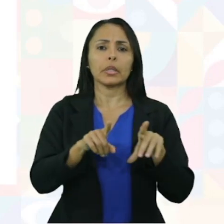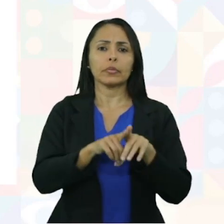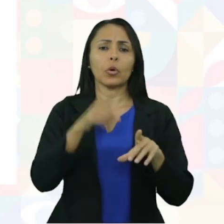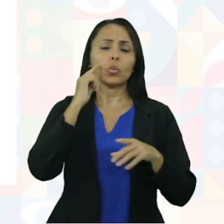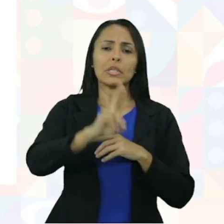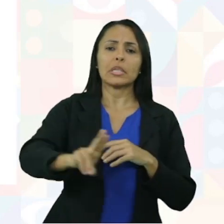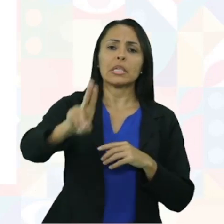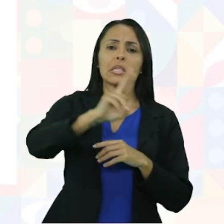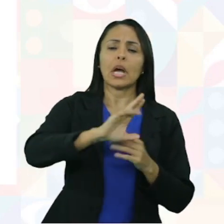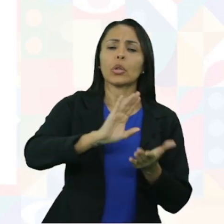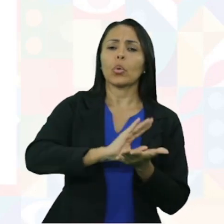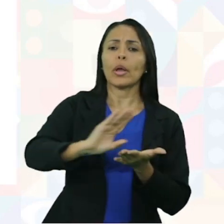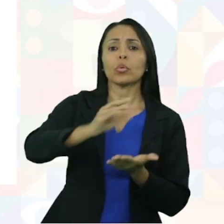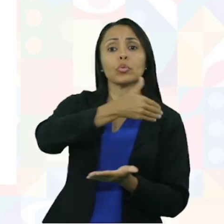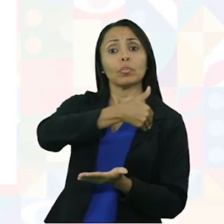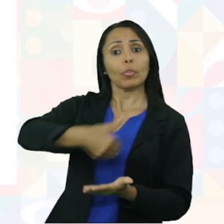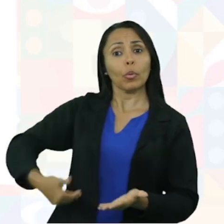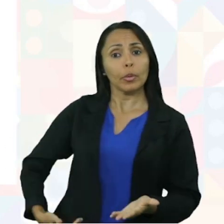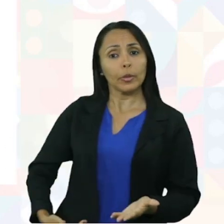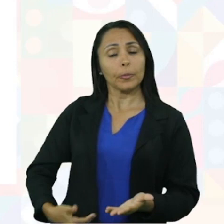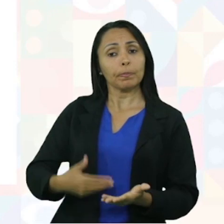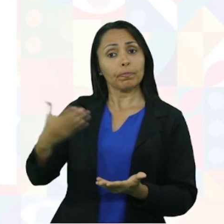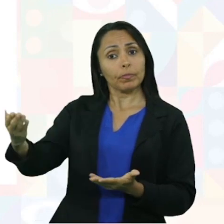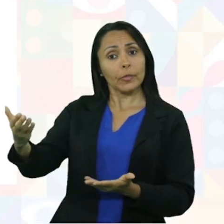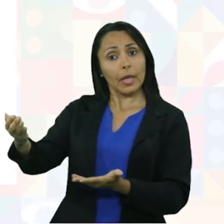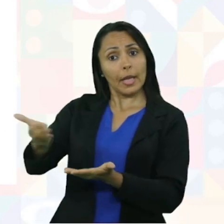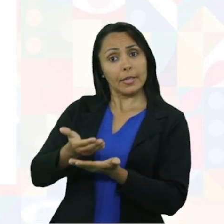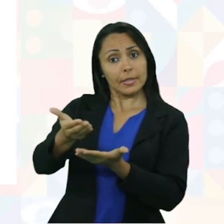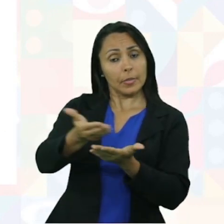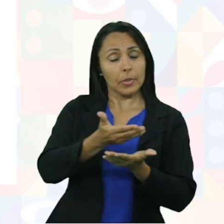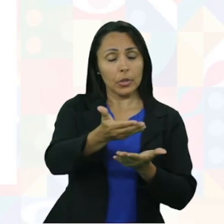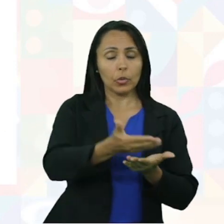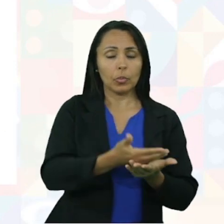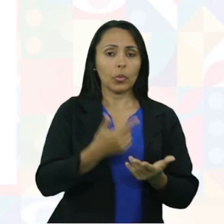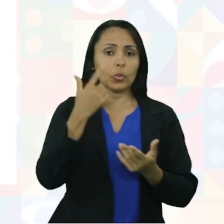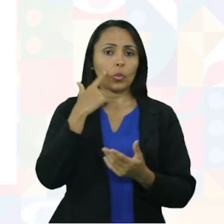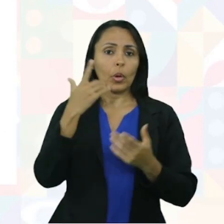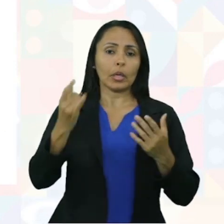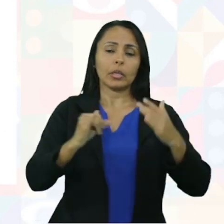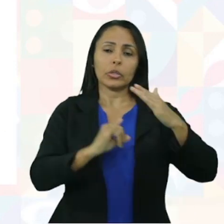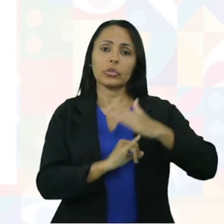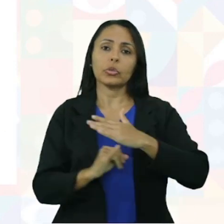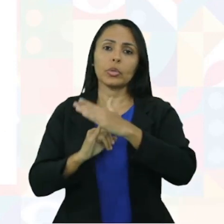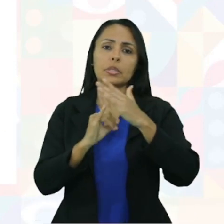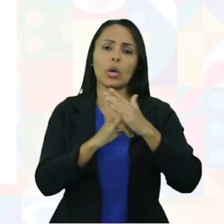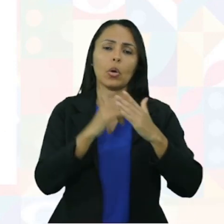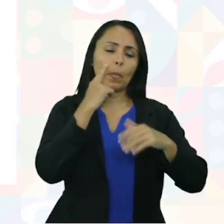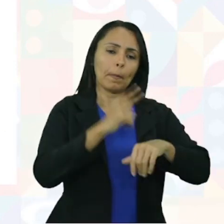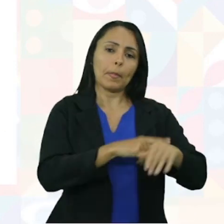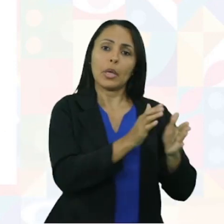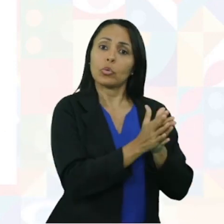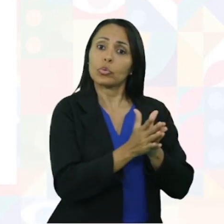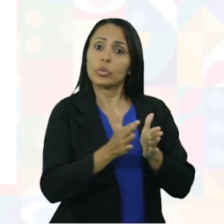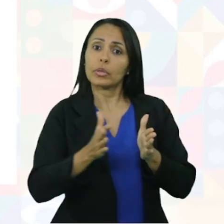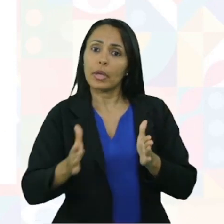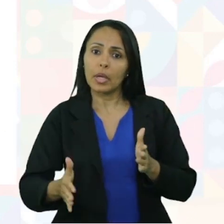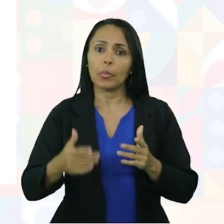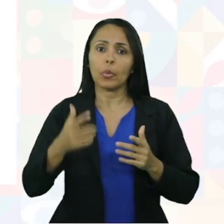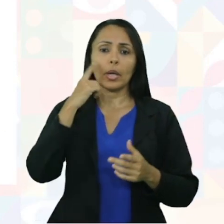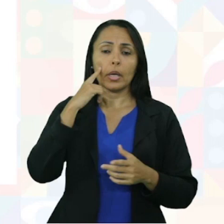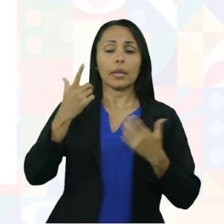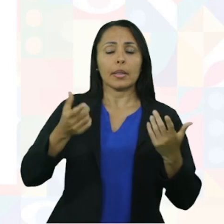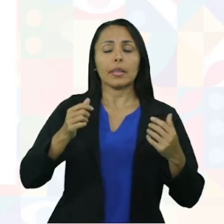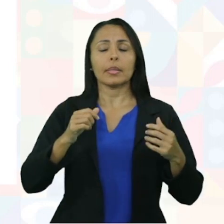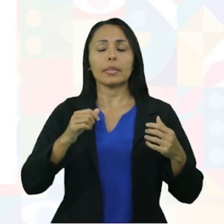utilizados os recursos públicos recebidos por uma entidade em determinado período de tempo, ou seja, consiste